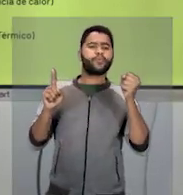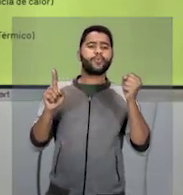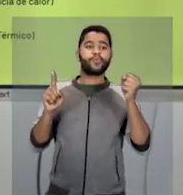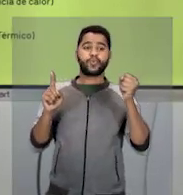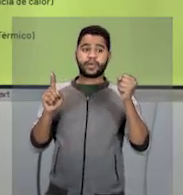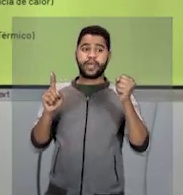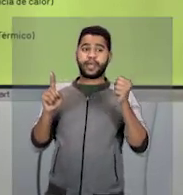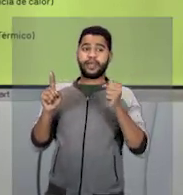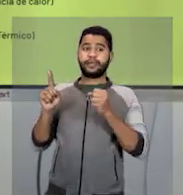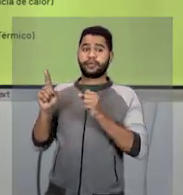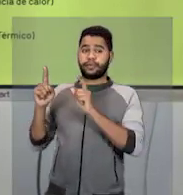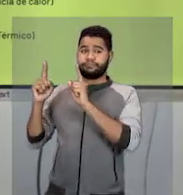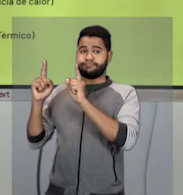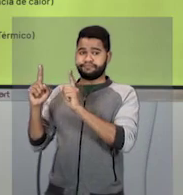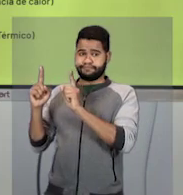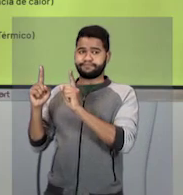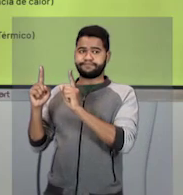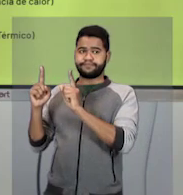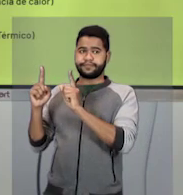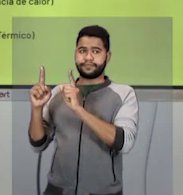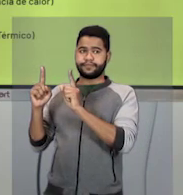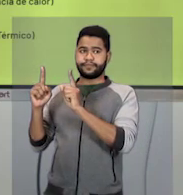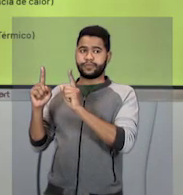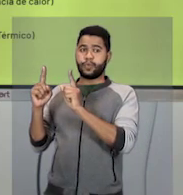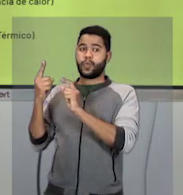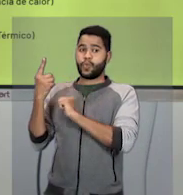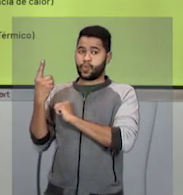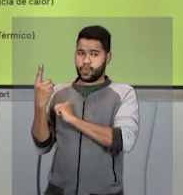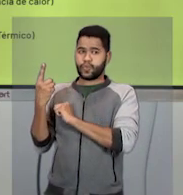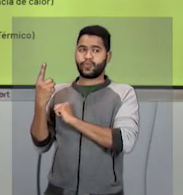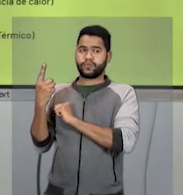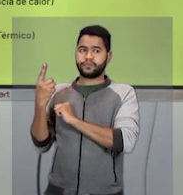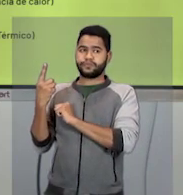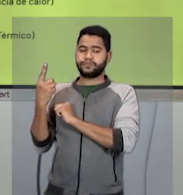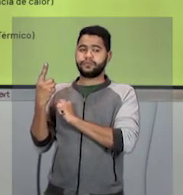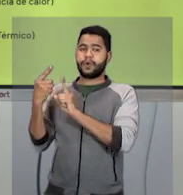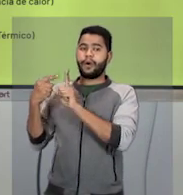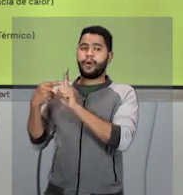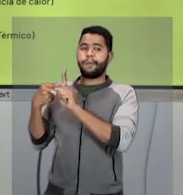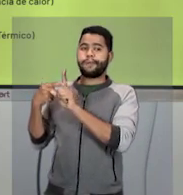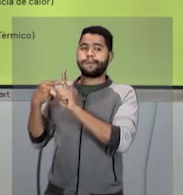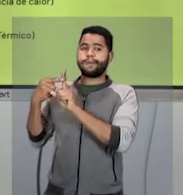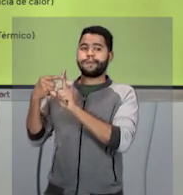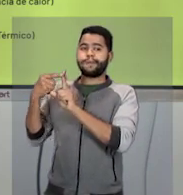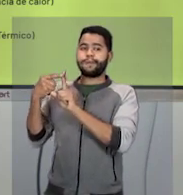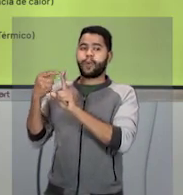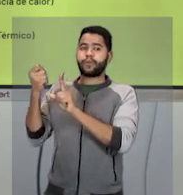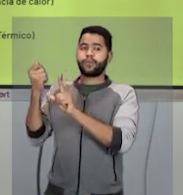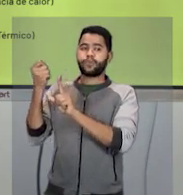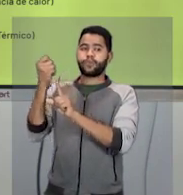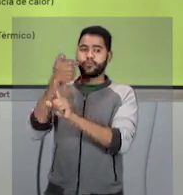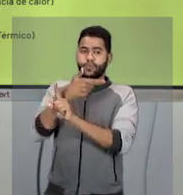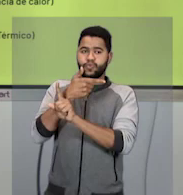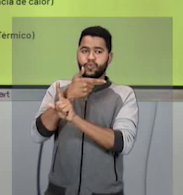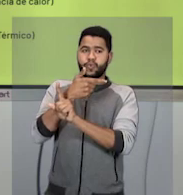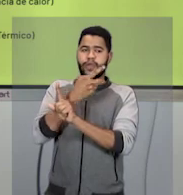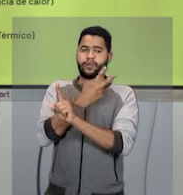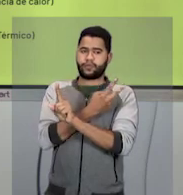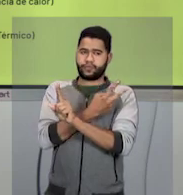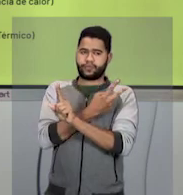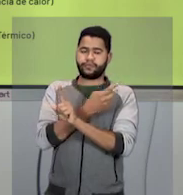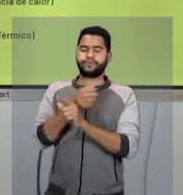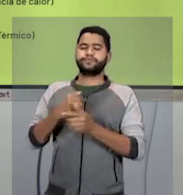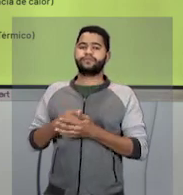um corpo, nesse caso, o corpo 1, com uma temperatura maior do que a do corpo